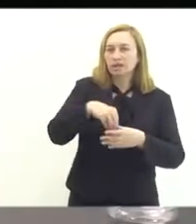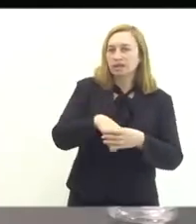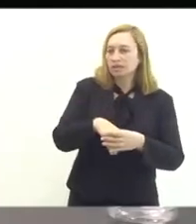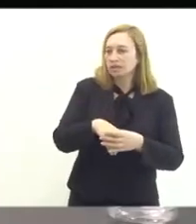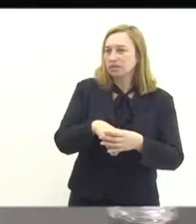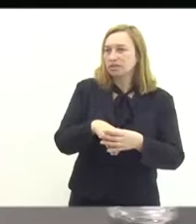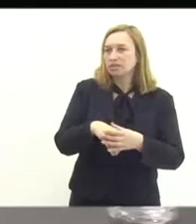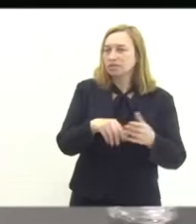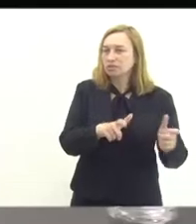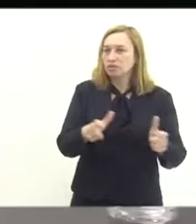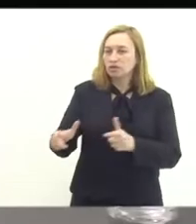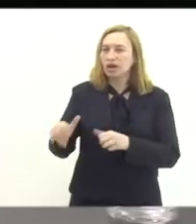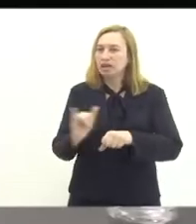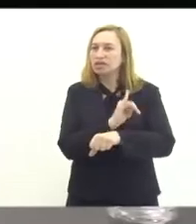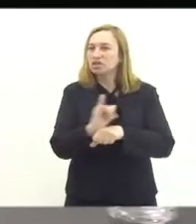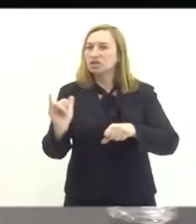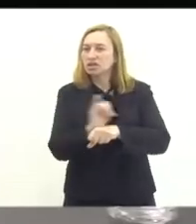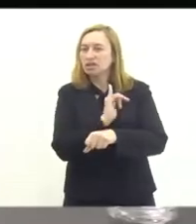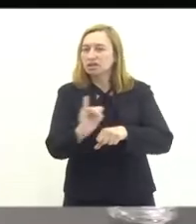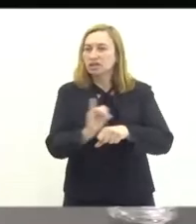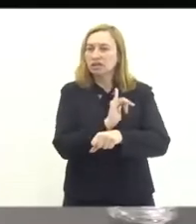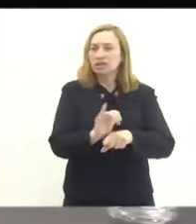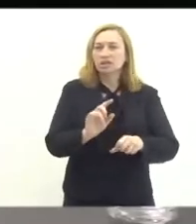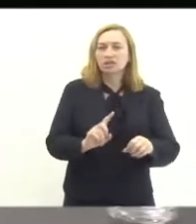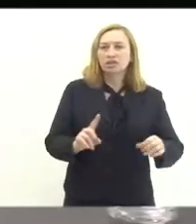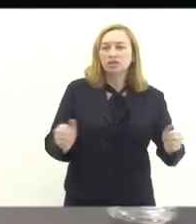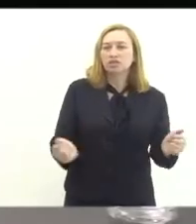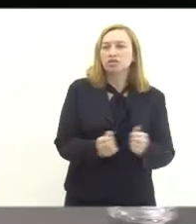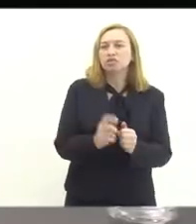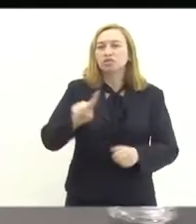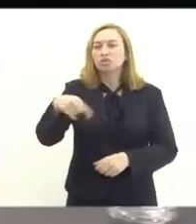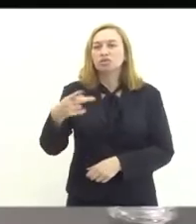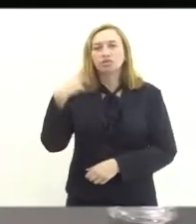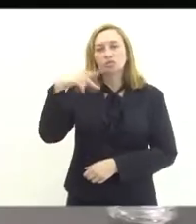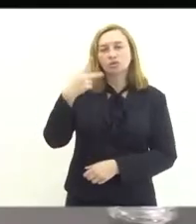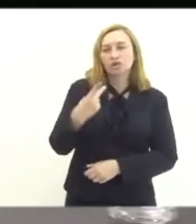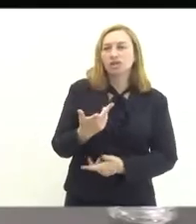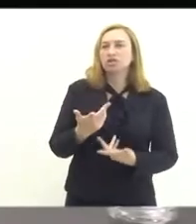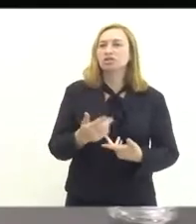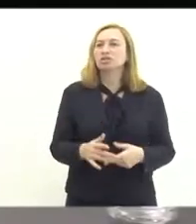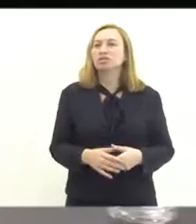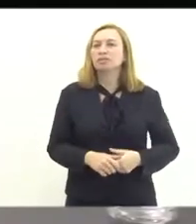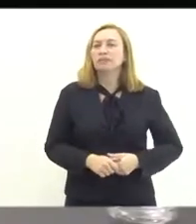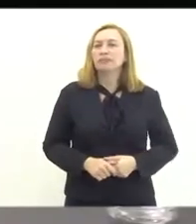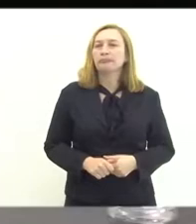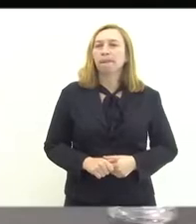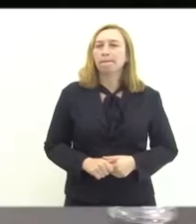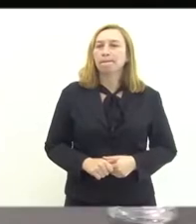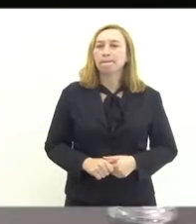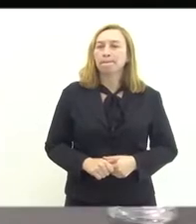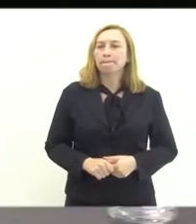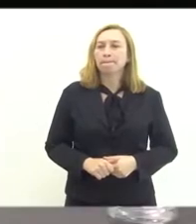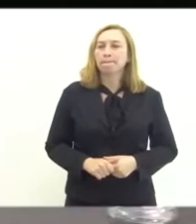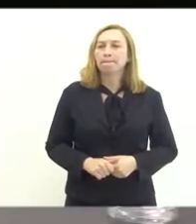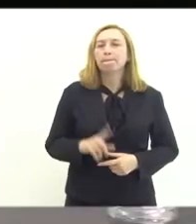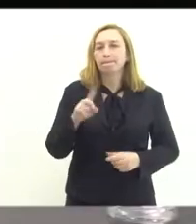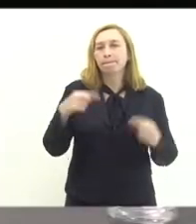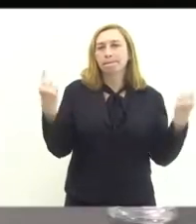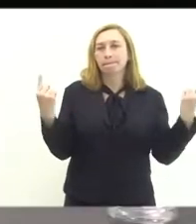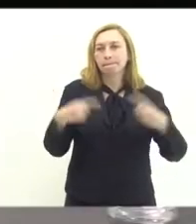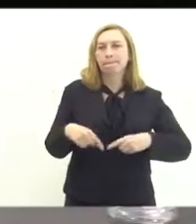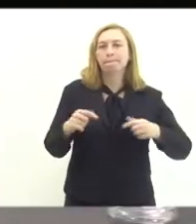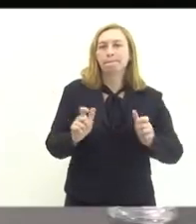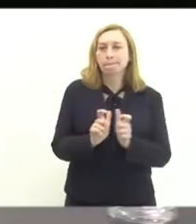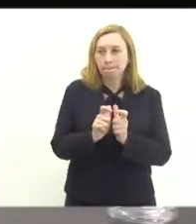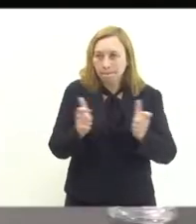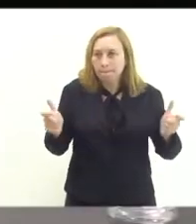de está se articulando com as demais políticas com a sociedade civil e fiz até onde nascem